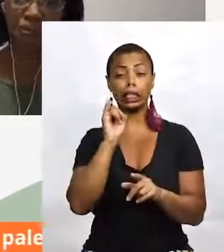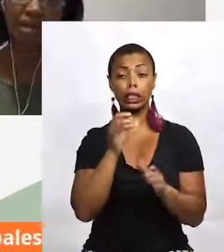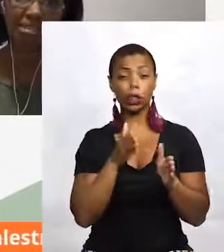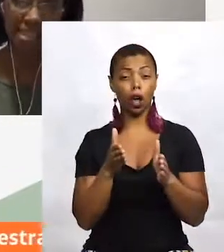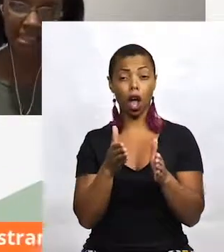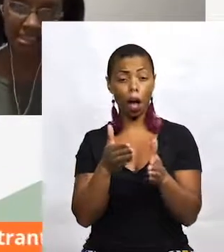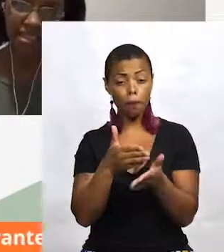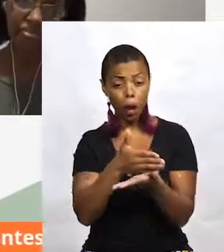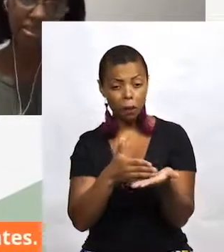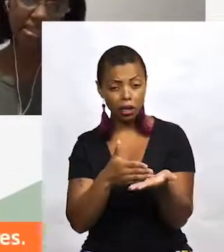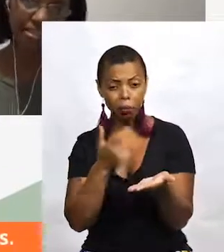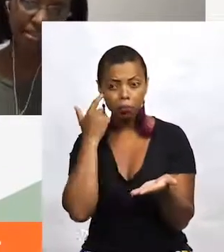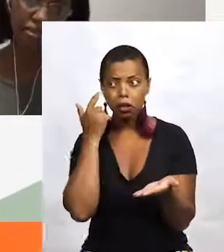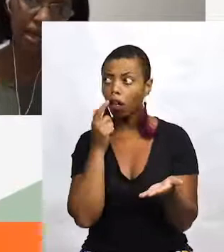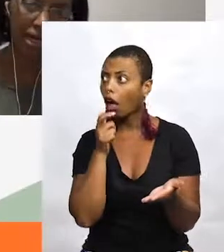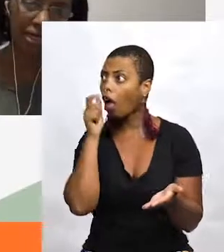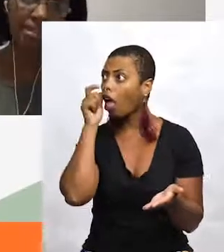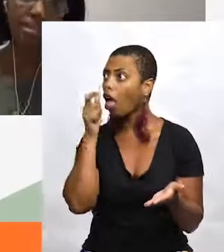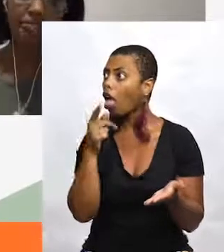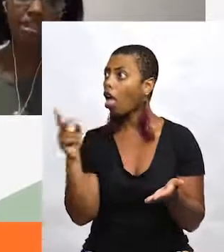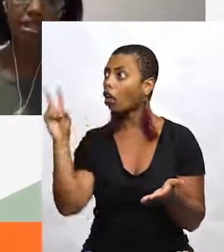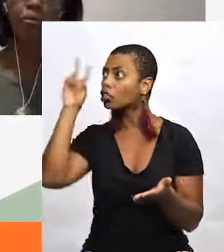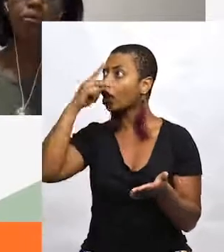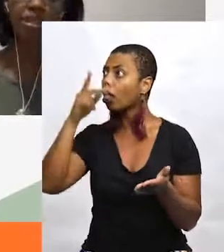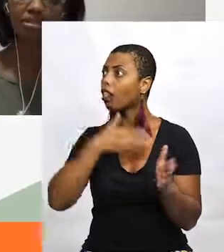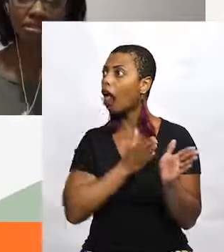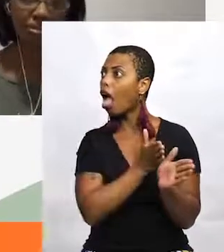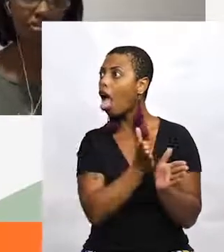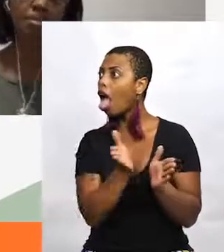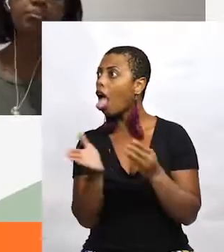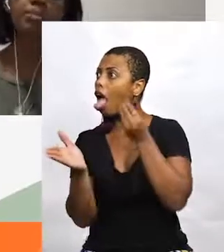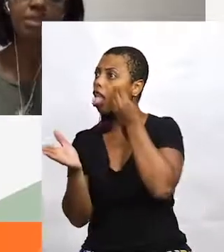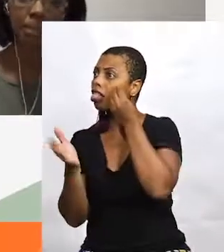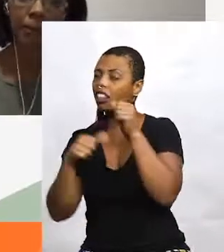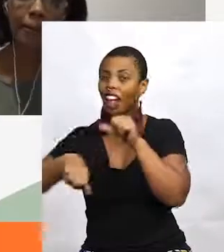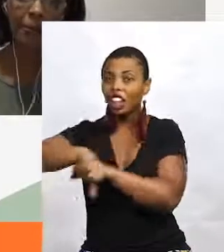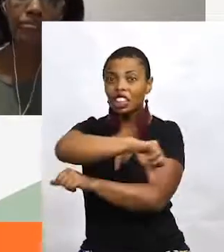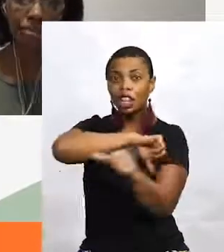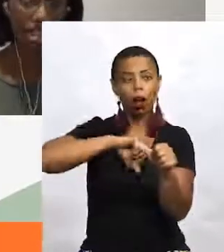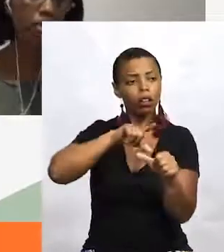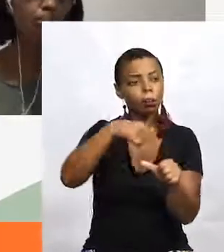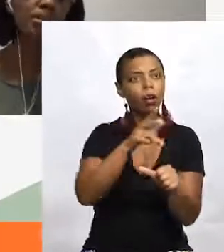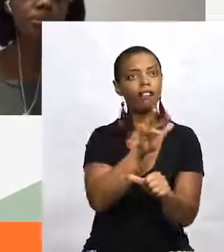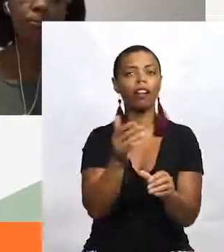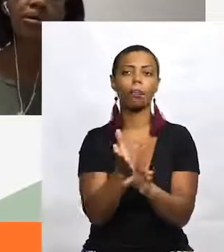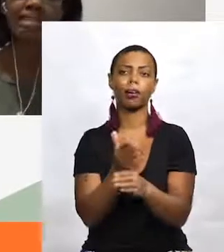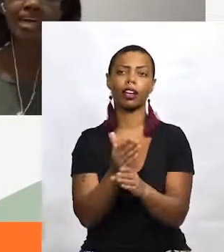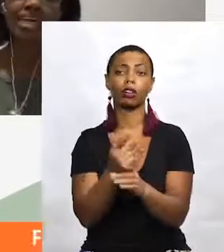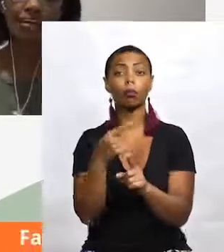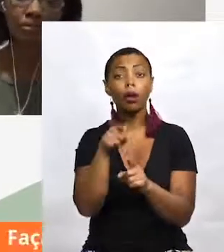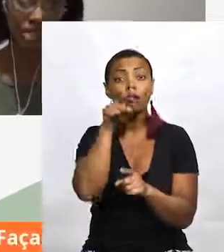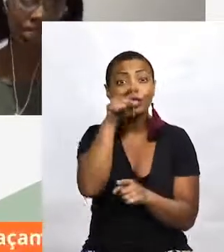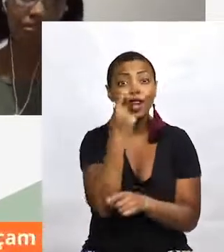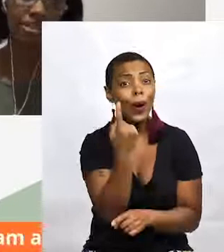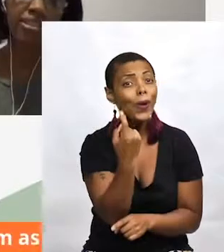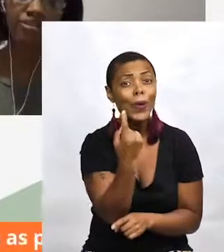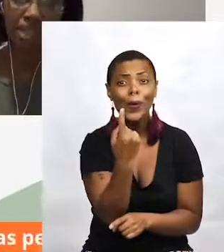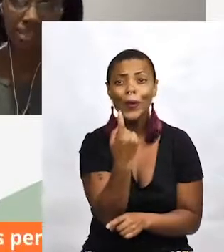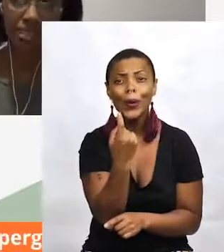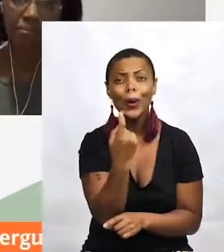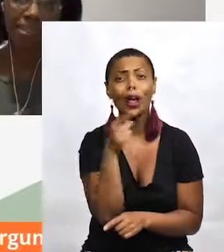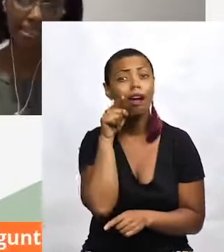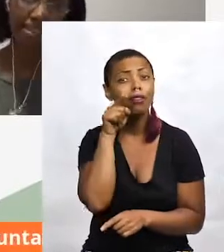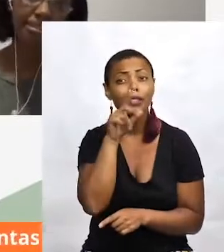história do outro é mais interessante você tentar trocar, vai chegar um momento em que você vai se perder. Né? Você é o único. Né? E é você que vai